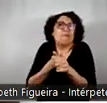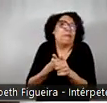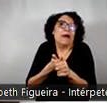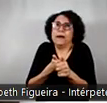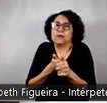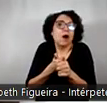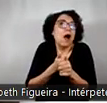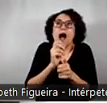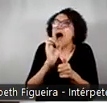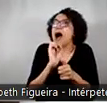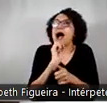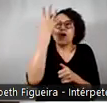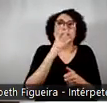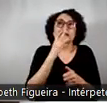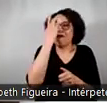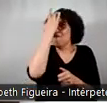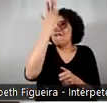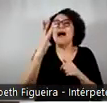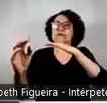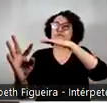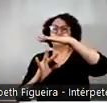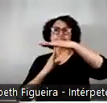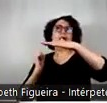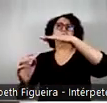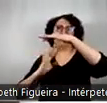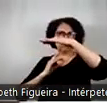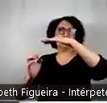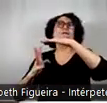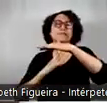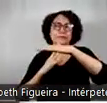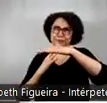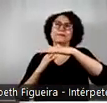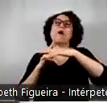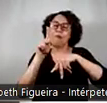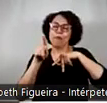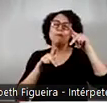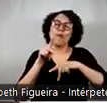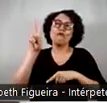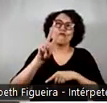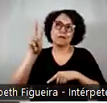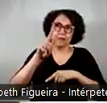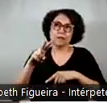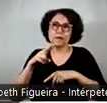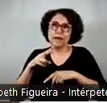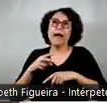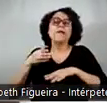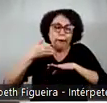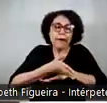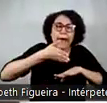migração, ela é muito mais fácil, né, esse deslocamento é muito mais fácil de fazer, né, então de pessoas venezuelanas que